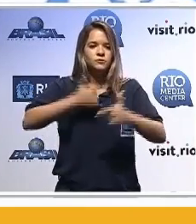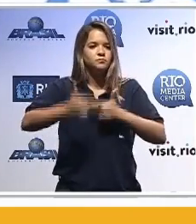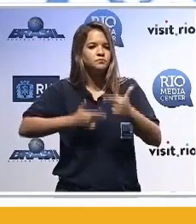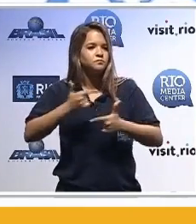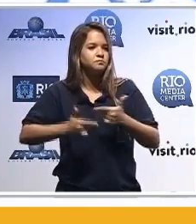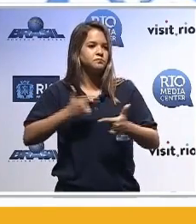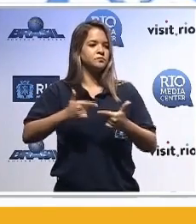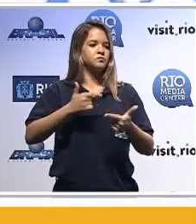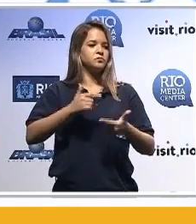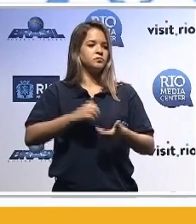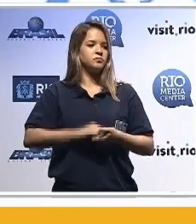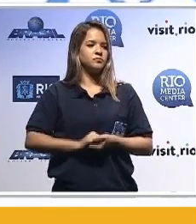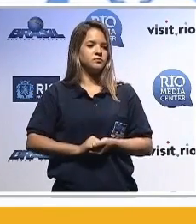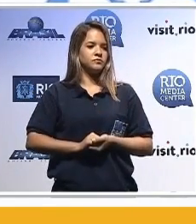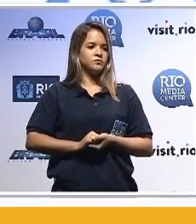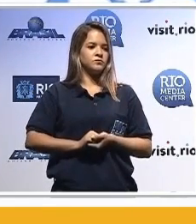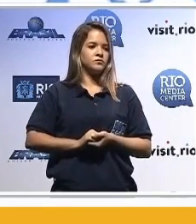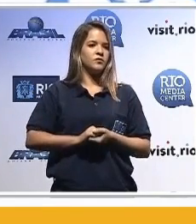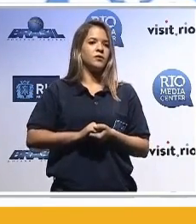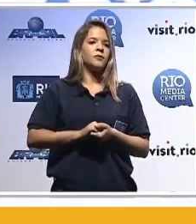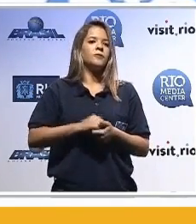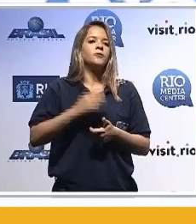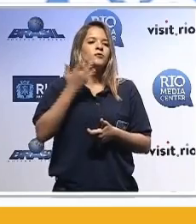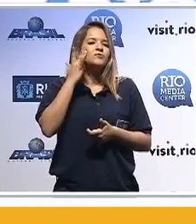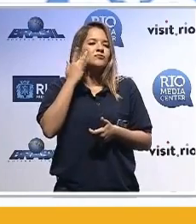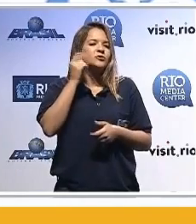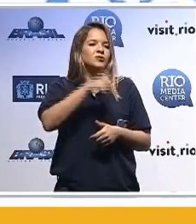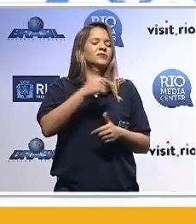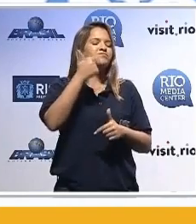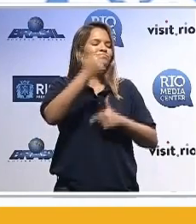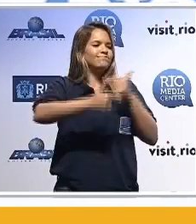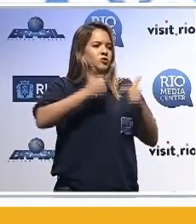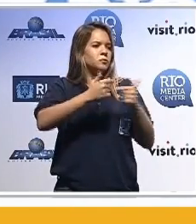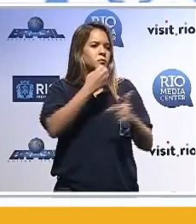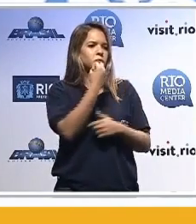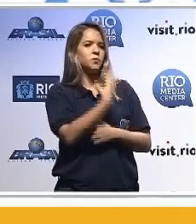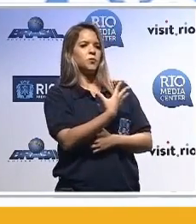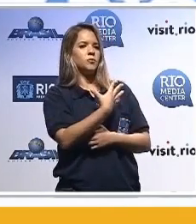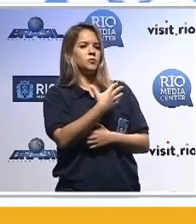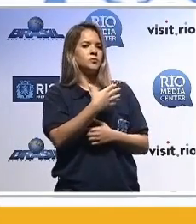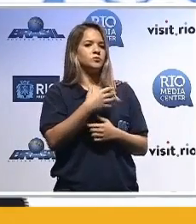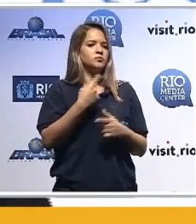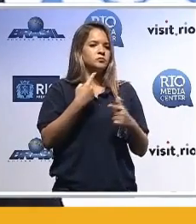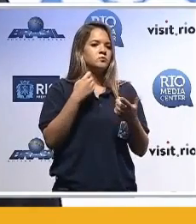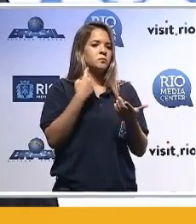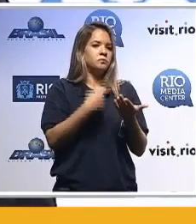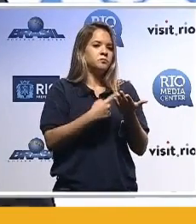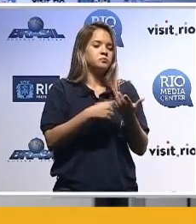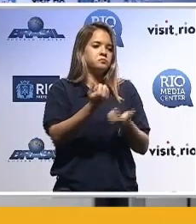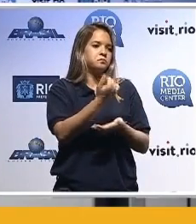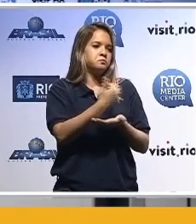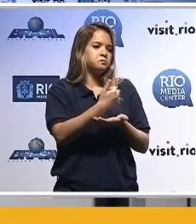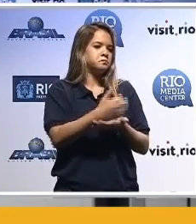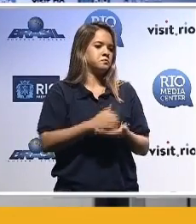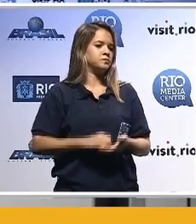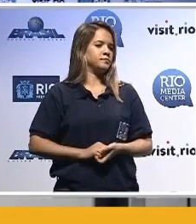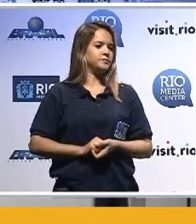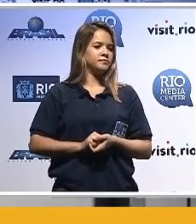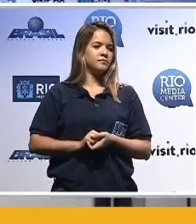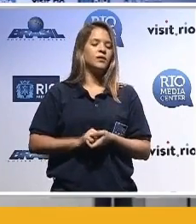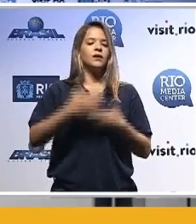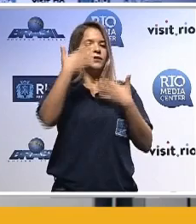de que eles estejam fazendo um bom trabalho lá, pelo menos umas mensagens que nós temos recebido.